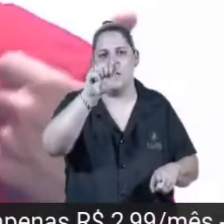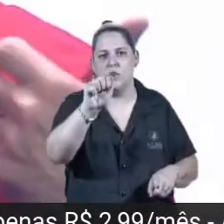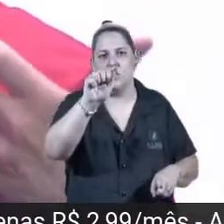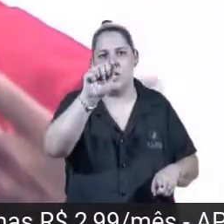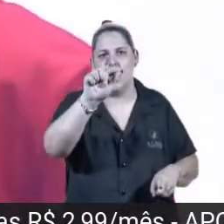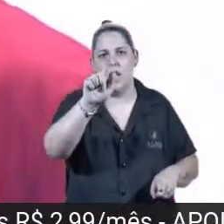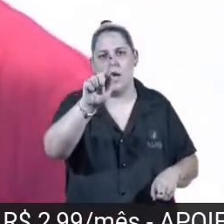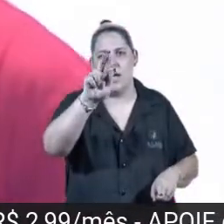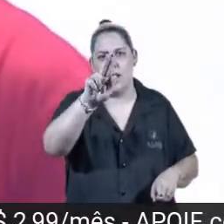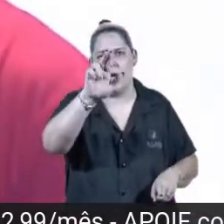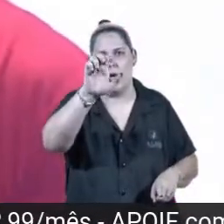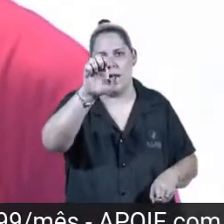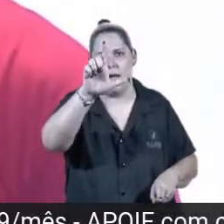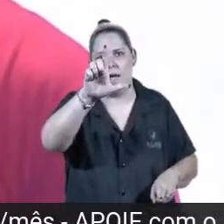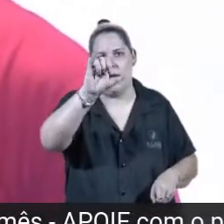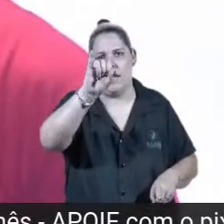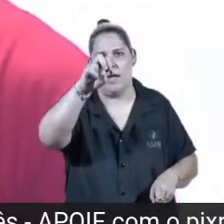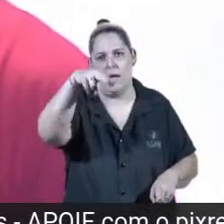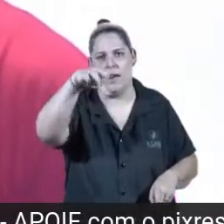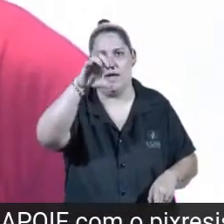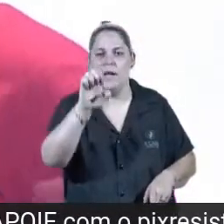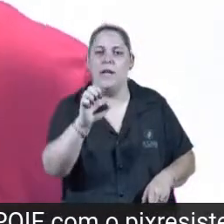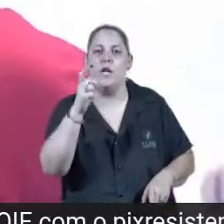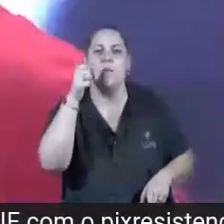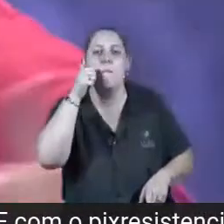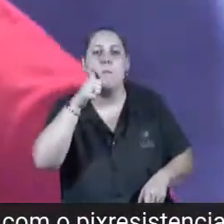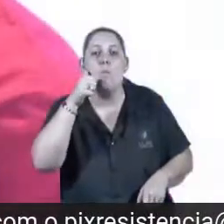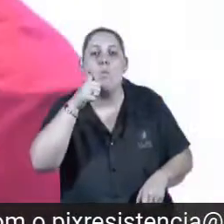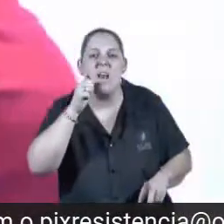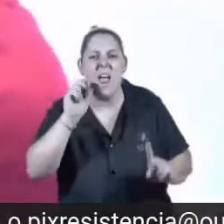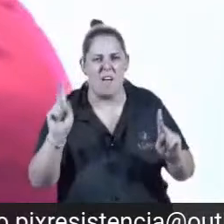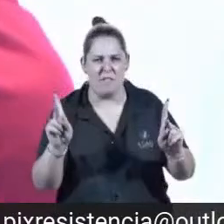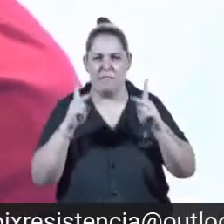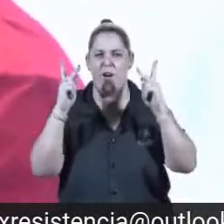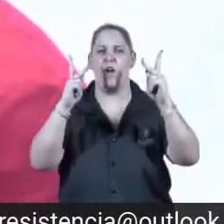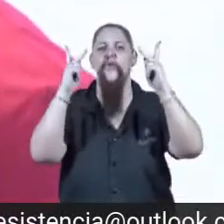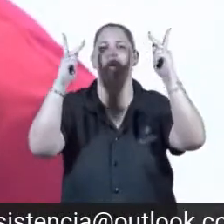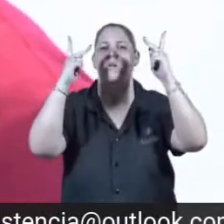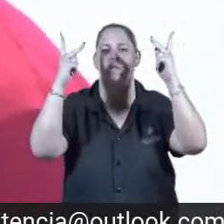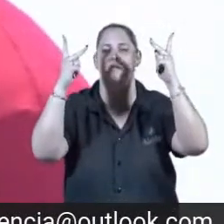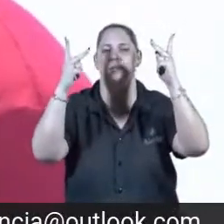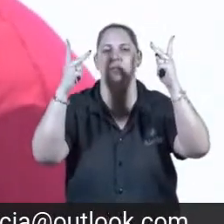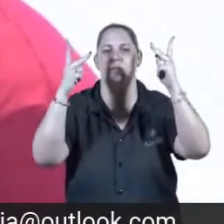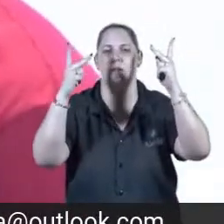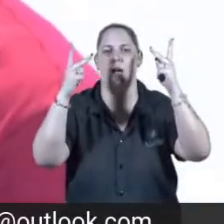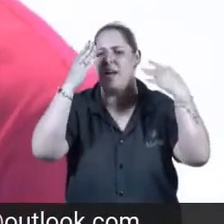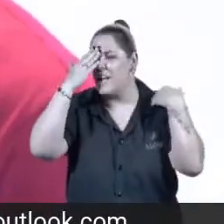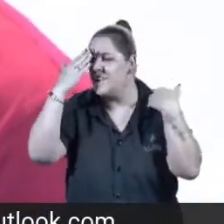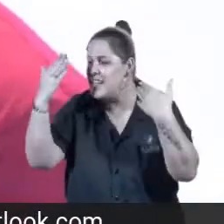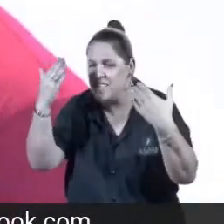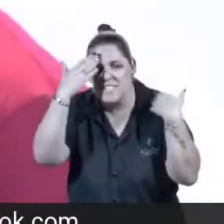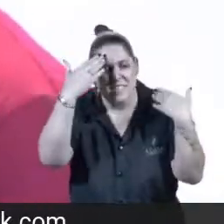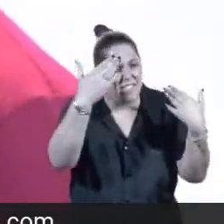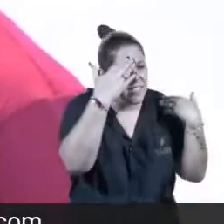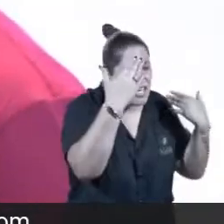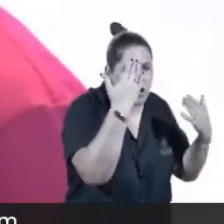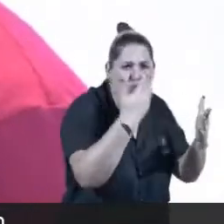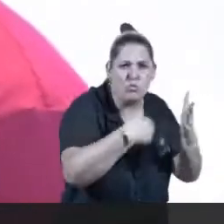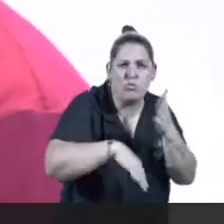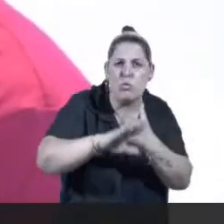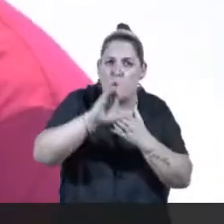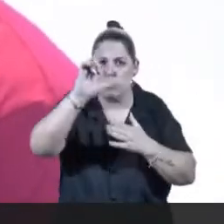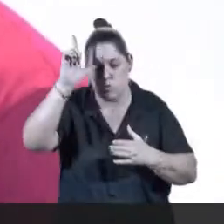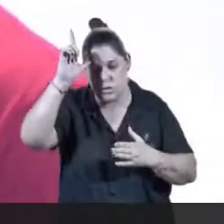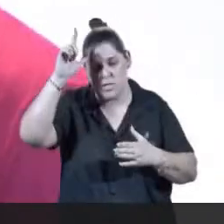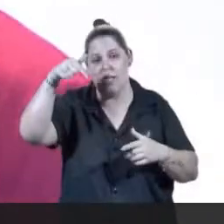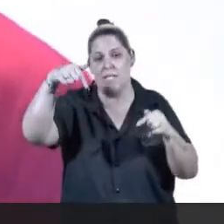mulher valorosa, a quem eu estendo o agradecimento a toda a bancada, a todos os dirigentes aqui